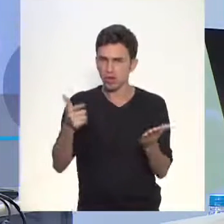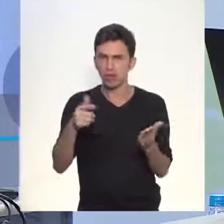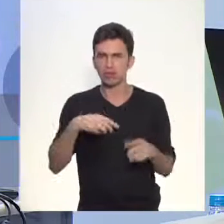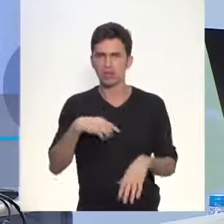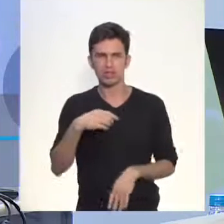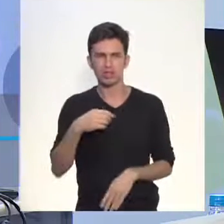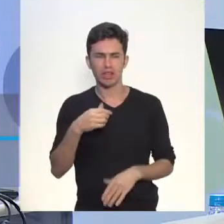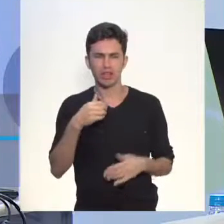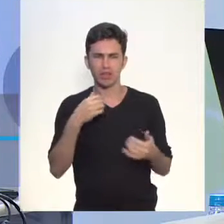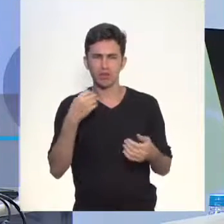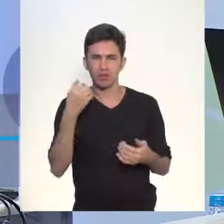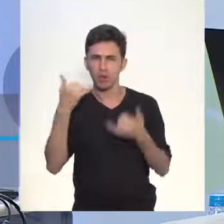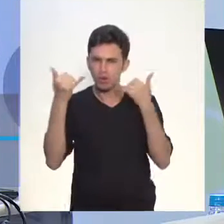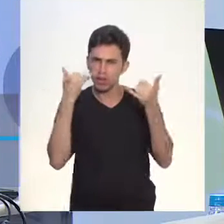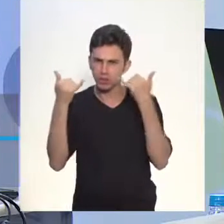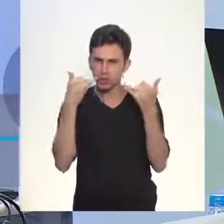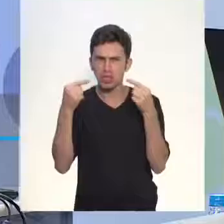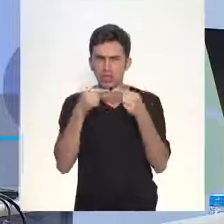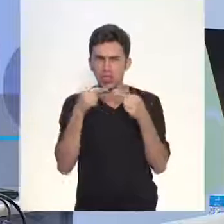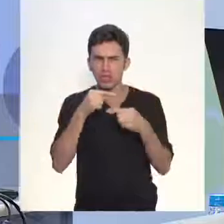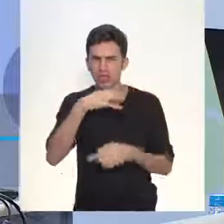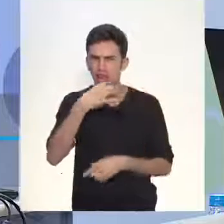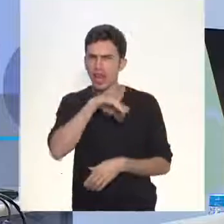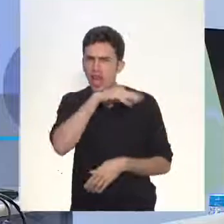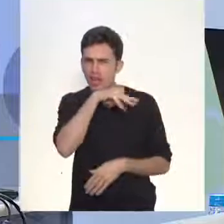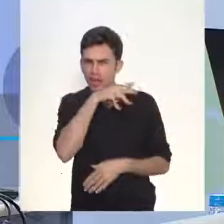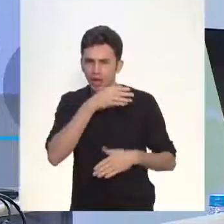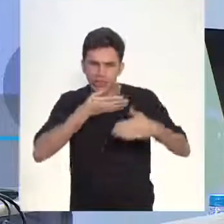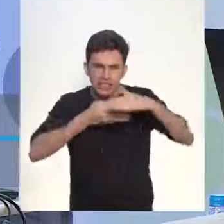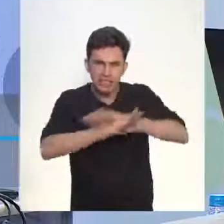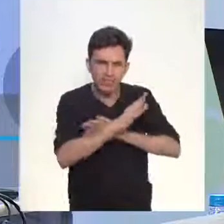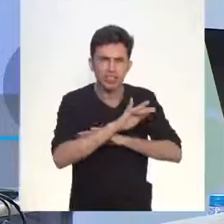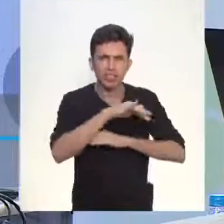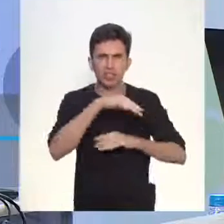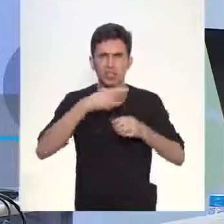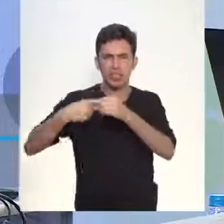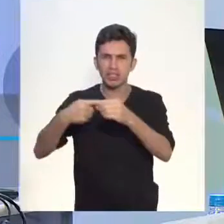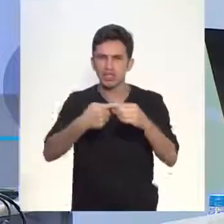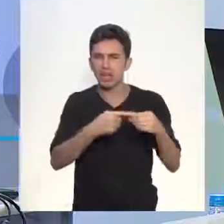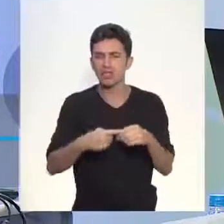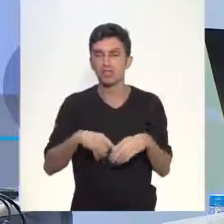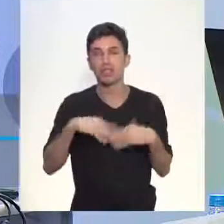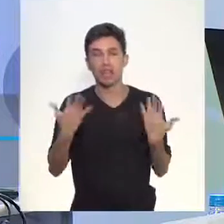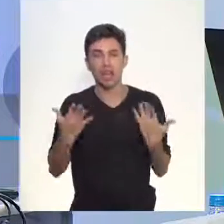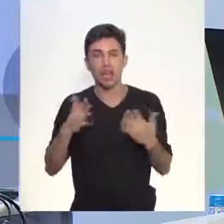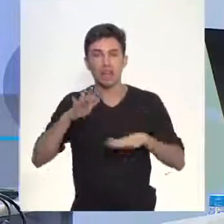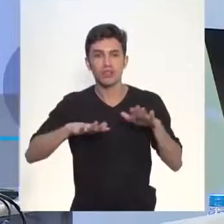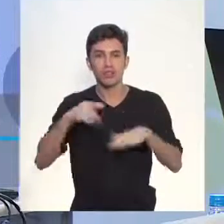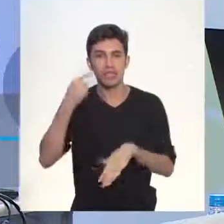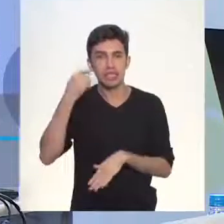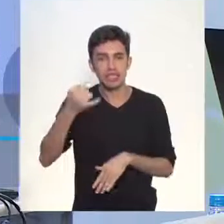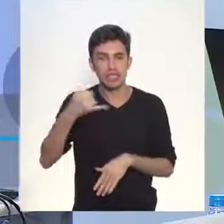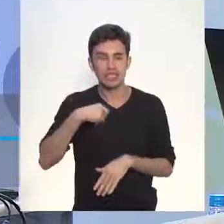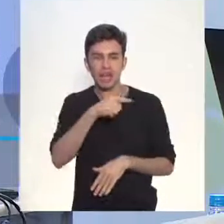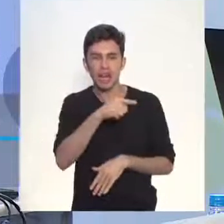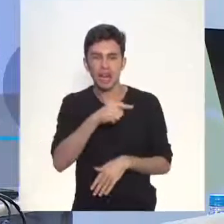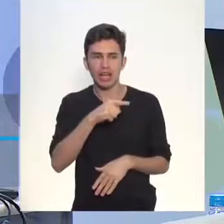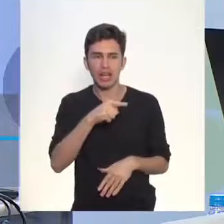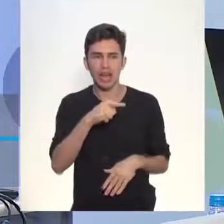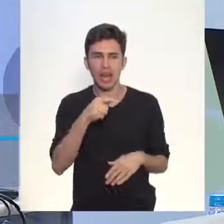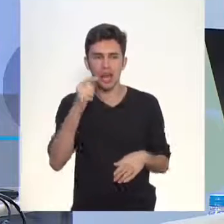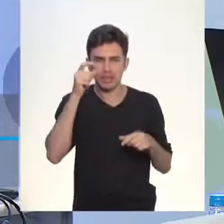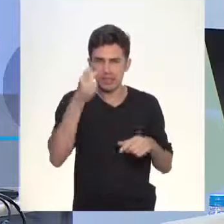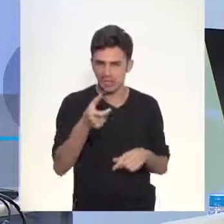seja uma novidade, é uma coisa a se pensar, né? E a outra coisa é a questão de interesse público. Seria de interesse público informar a invasão de animais